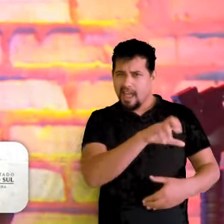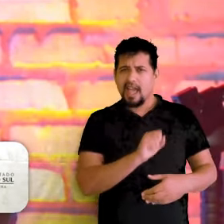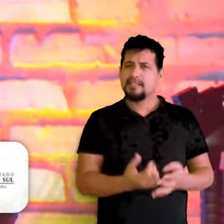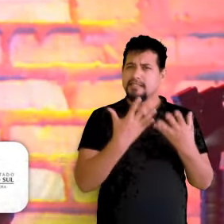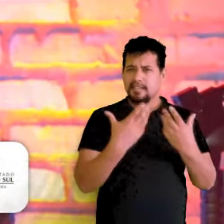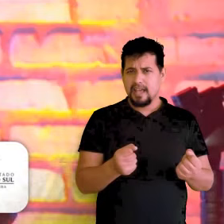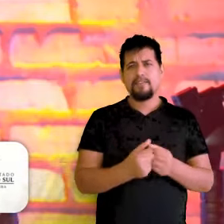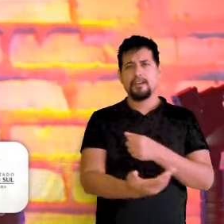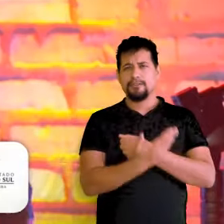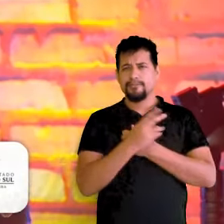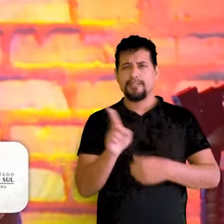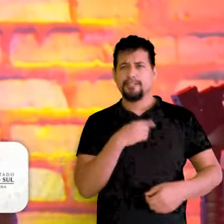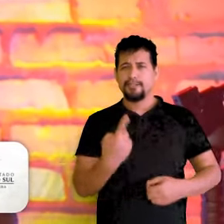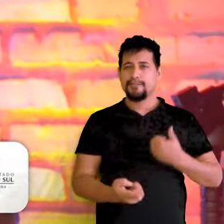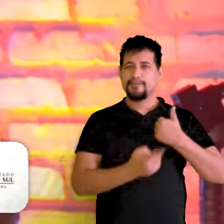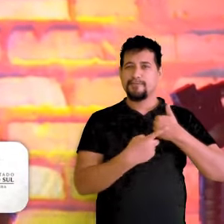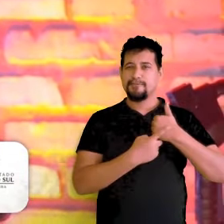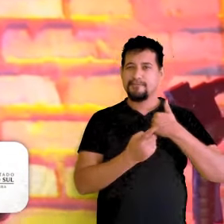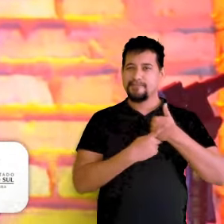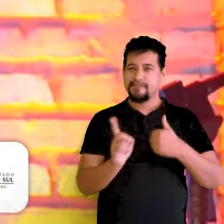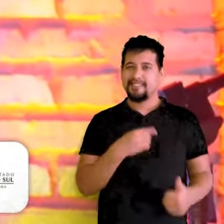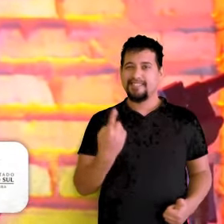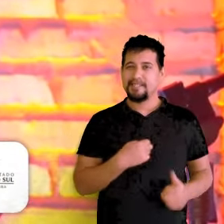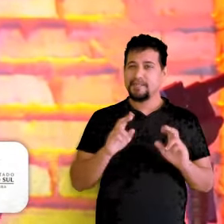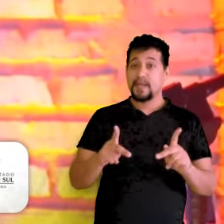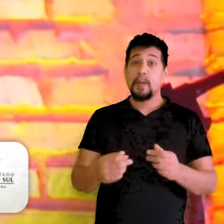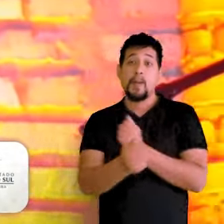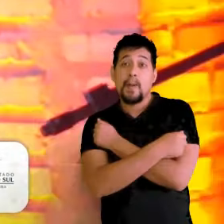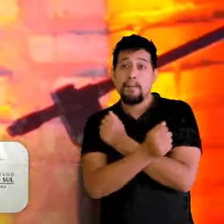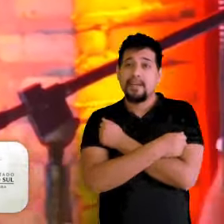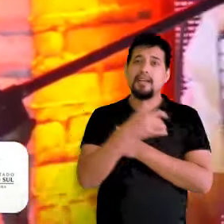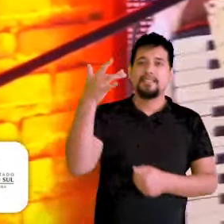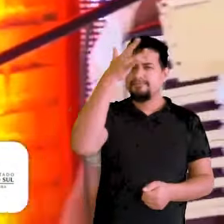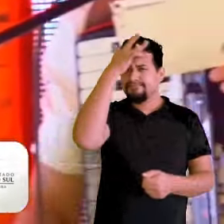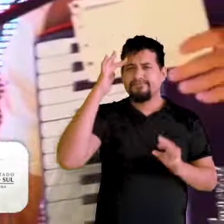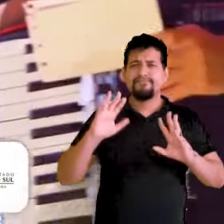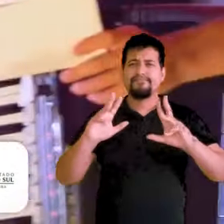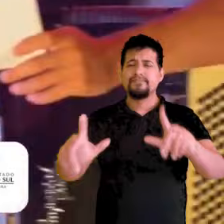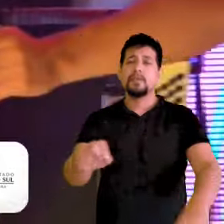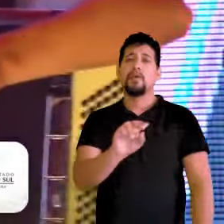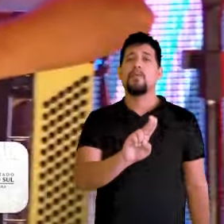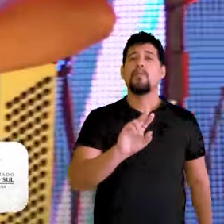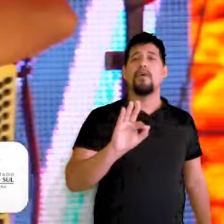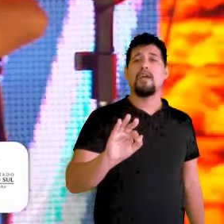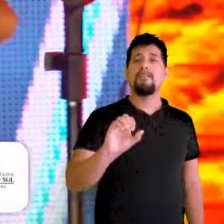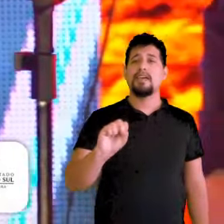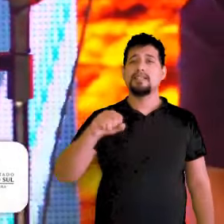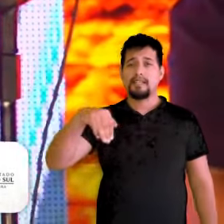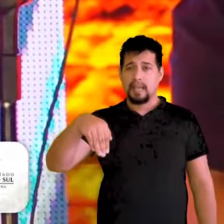inscreve e deixa o seu like, tá ok? Ajuda a gente lá, né? Fala aí, Tapejara! Vamos mandar um abraço ao pessoal